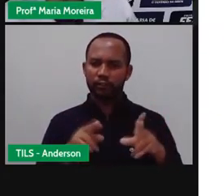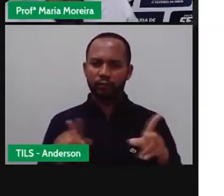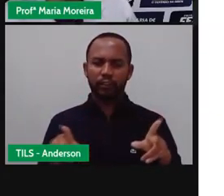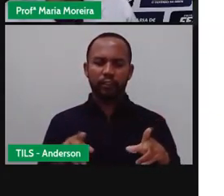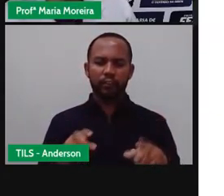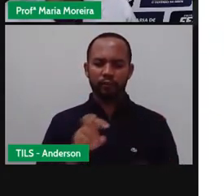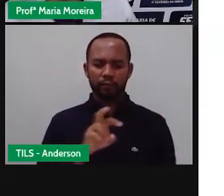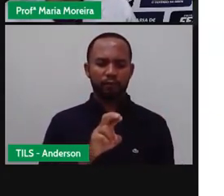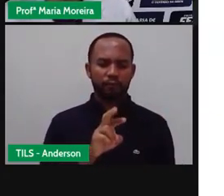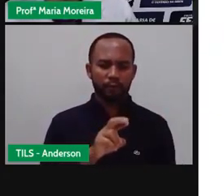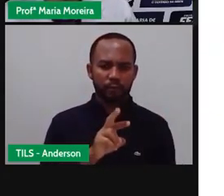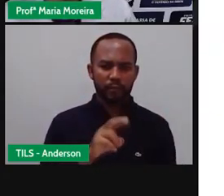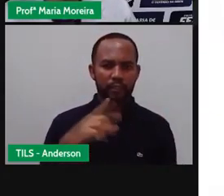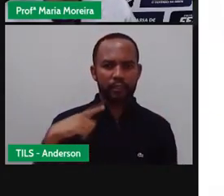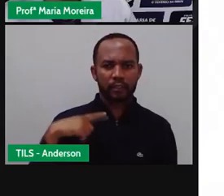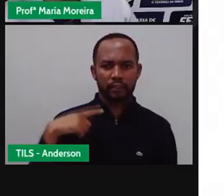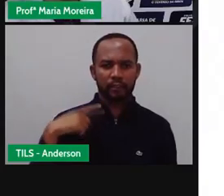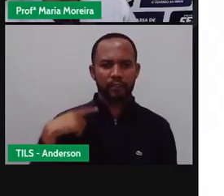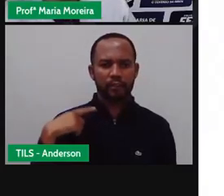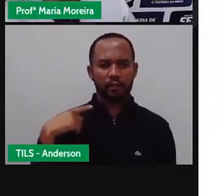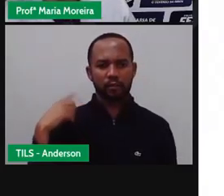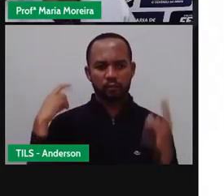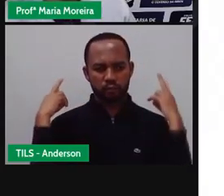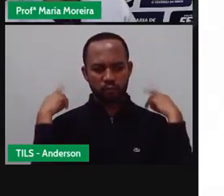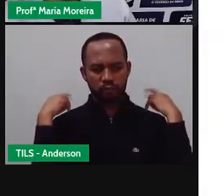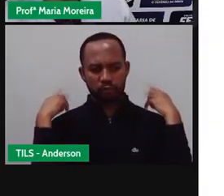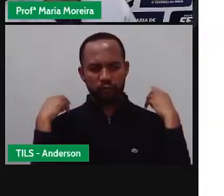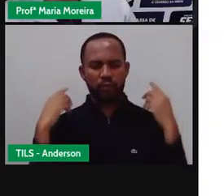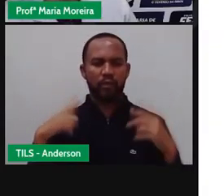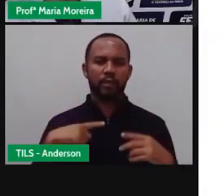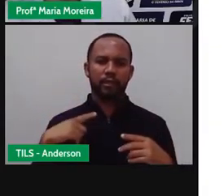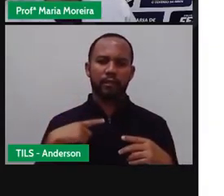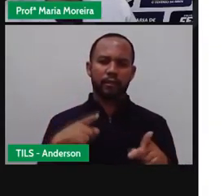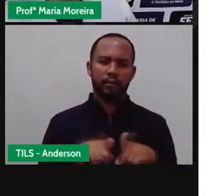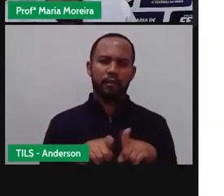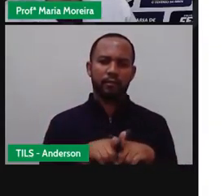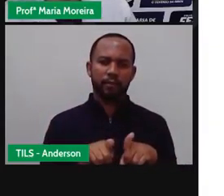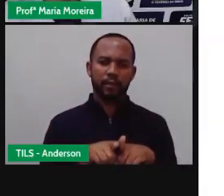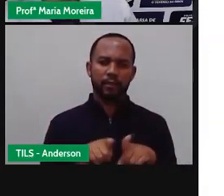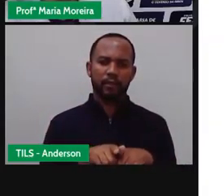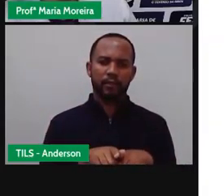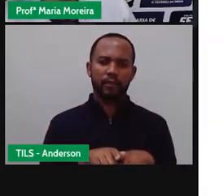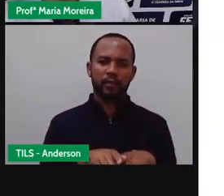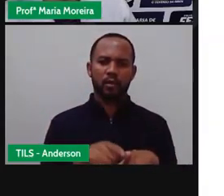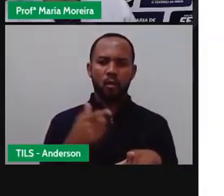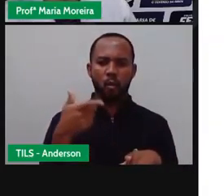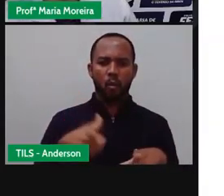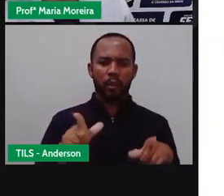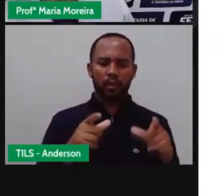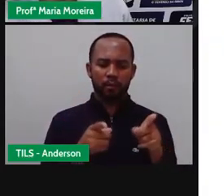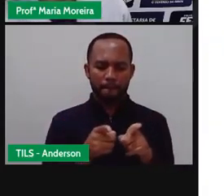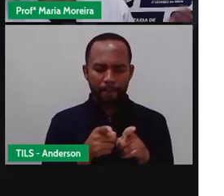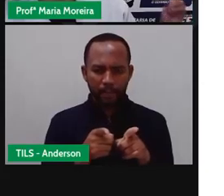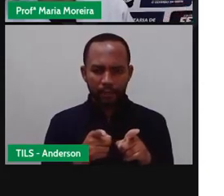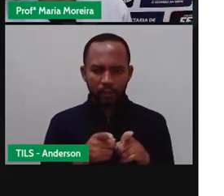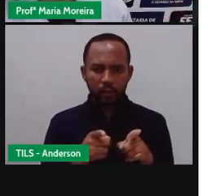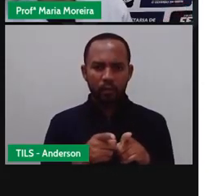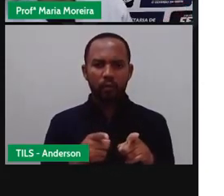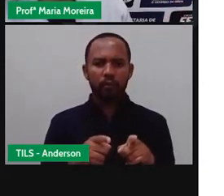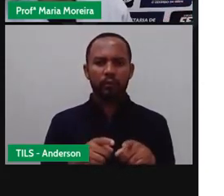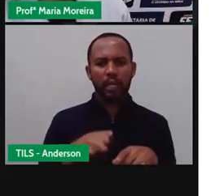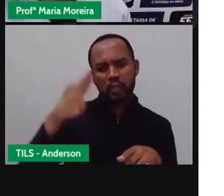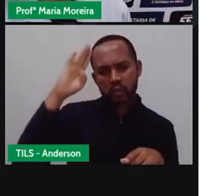tem asas, tá vendo? O macho é um pouco menor e possui asas também. A operária é menor do que a soldado. Então, as